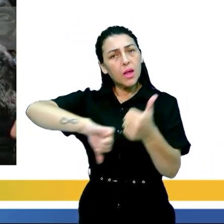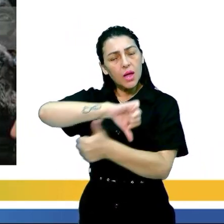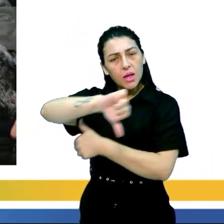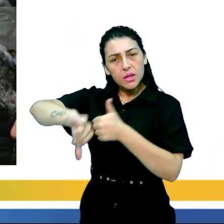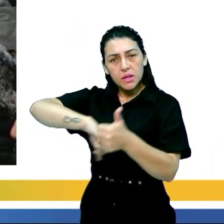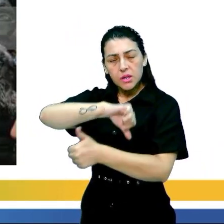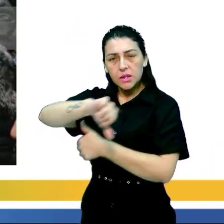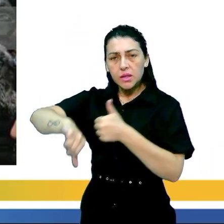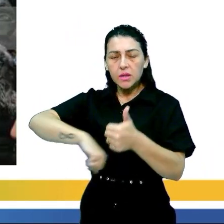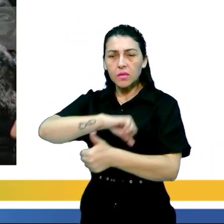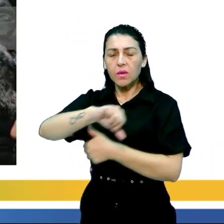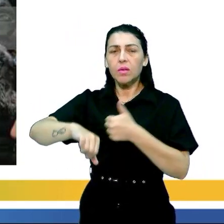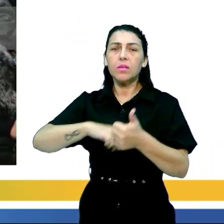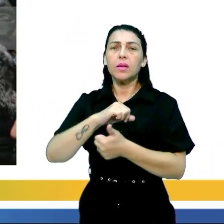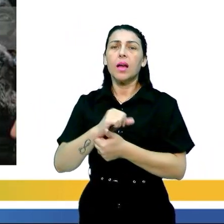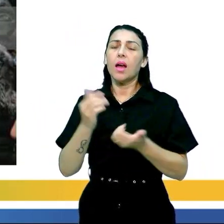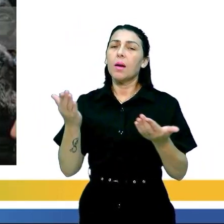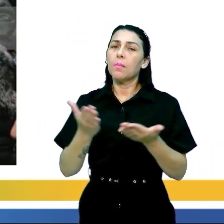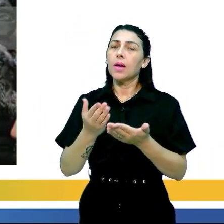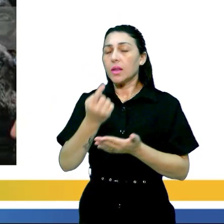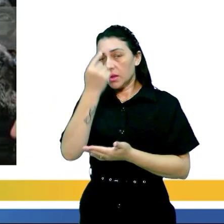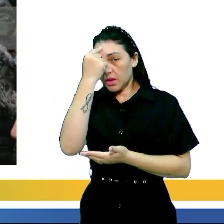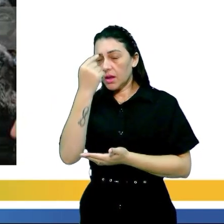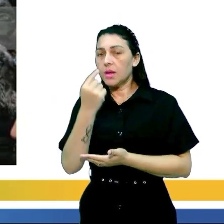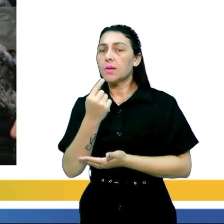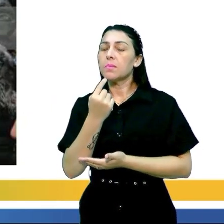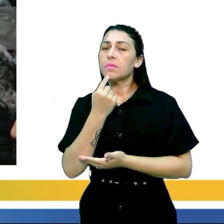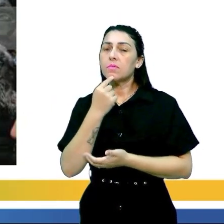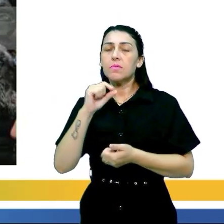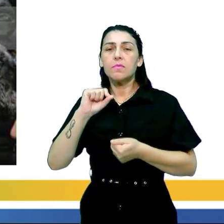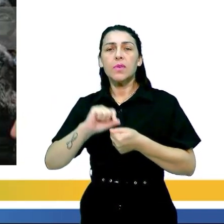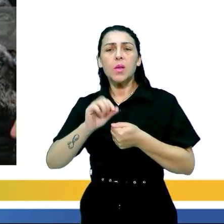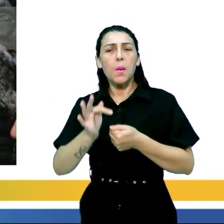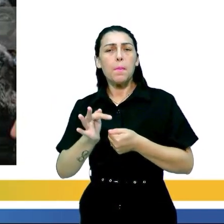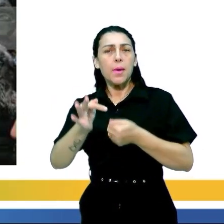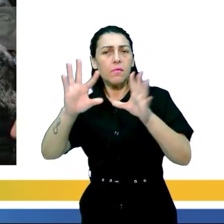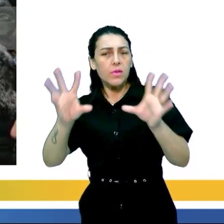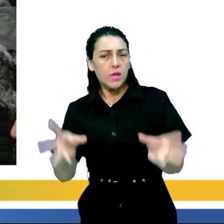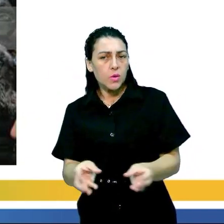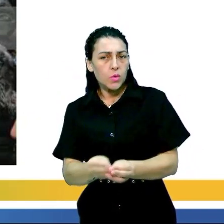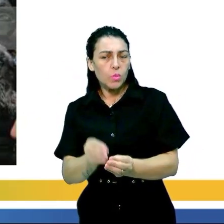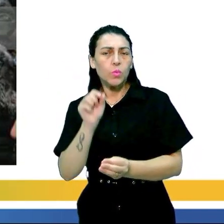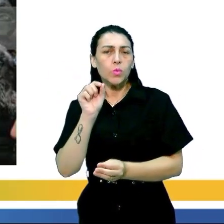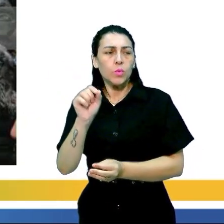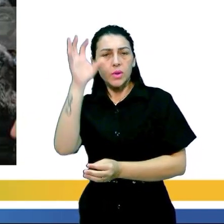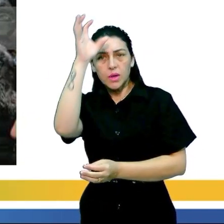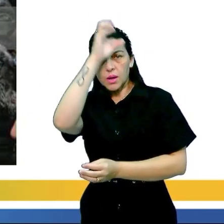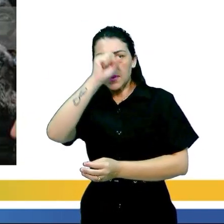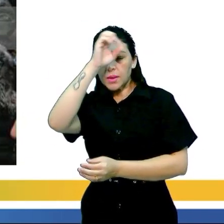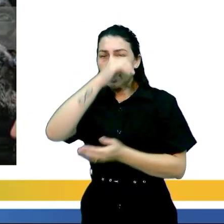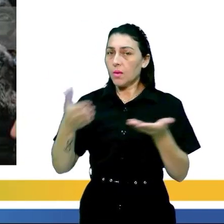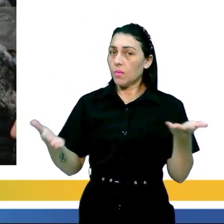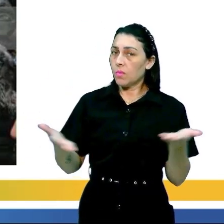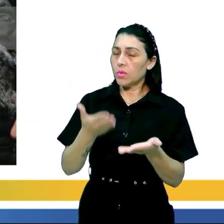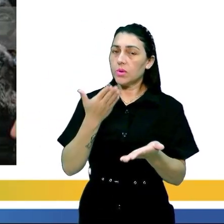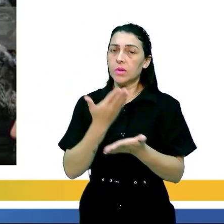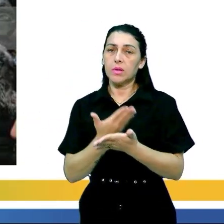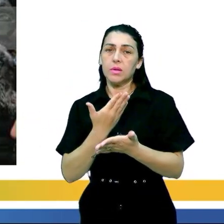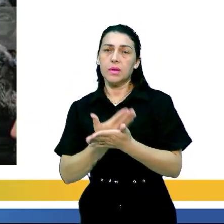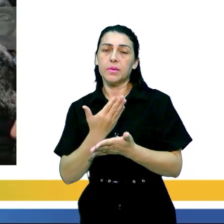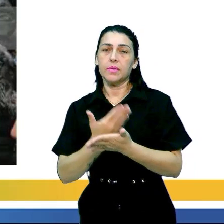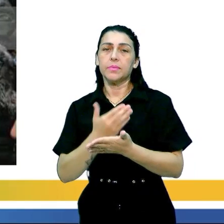mudanças. Vamos então, a partir dessa imagem, fazer um breve resumo do que a gente aprendeu hoje na aula?